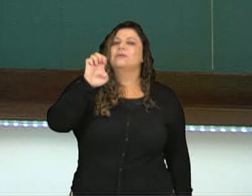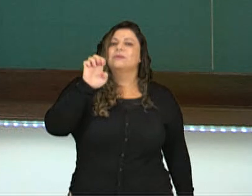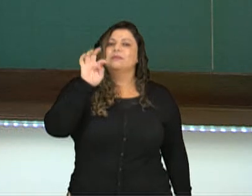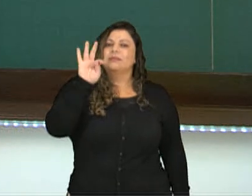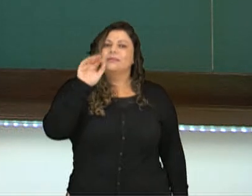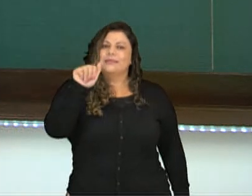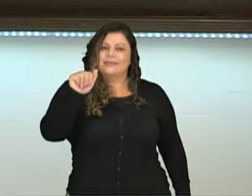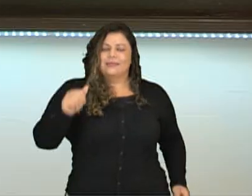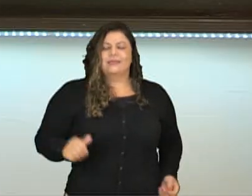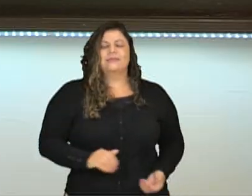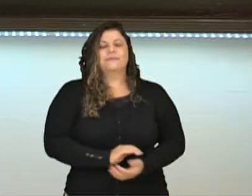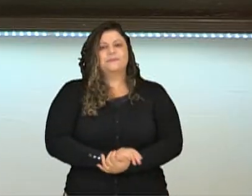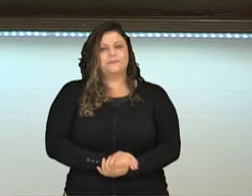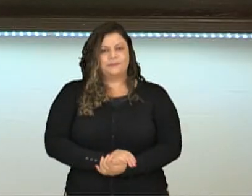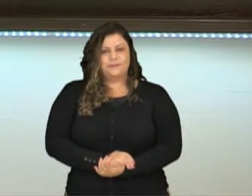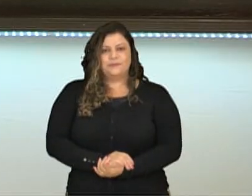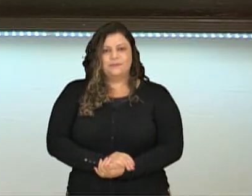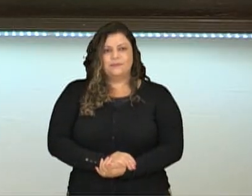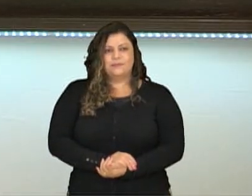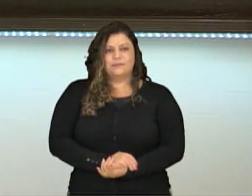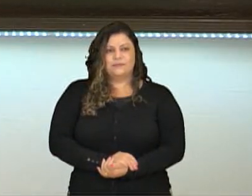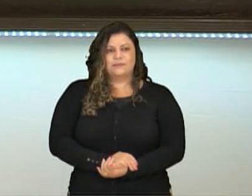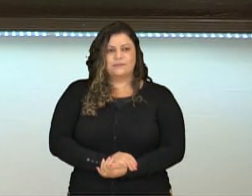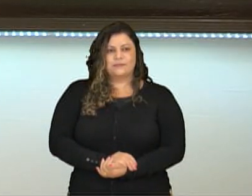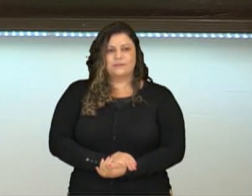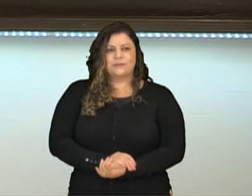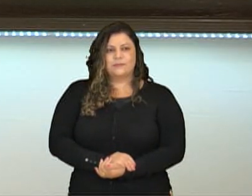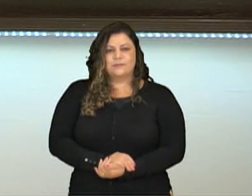tradução. Até